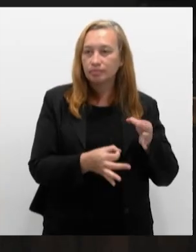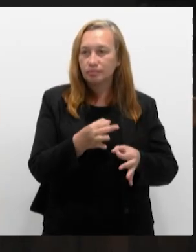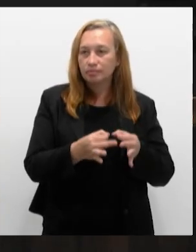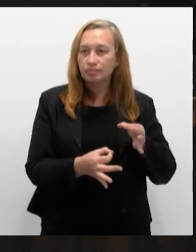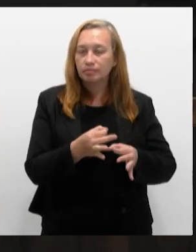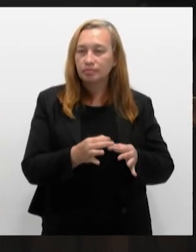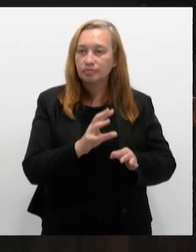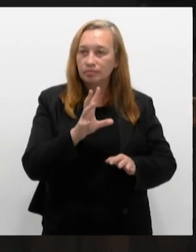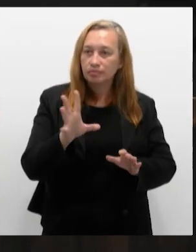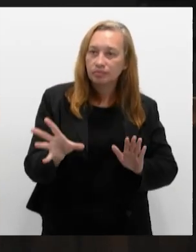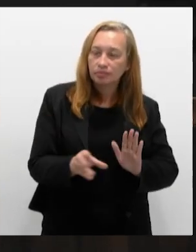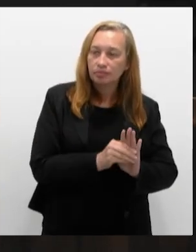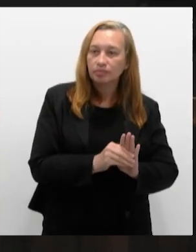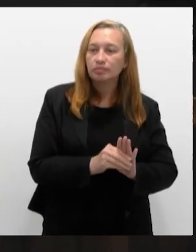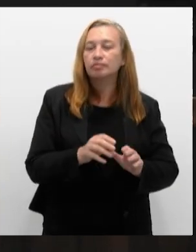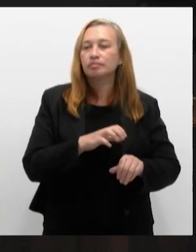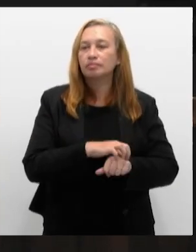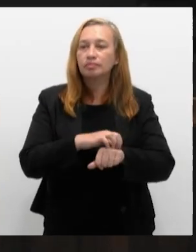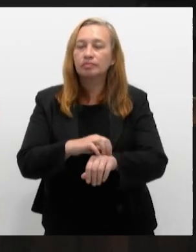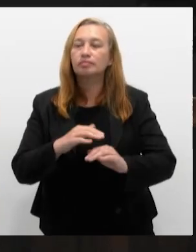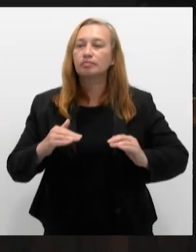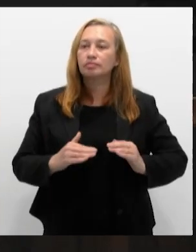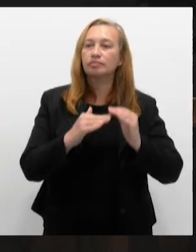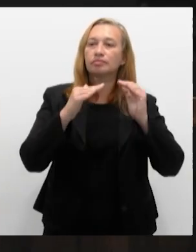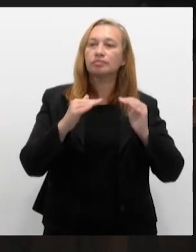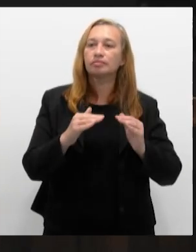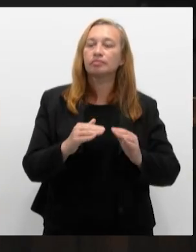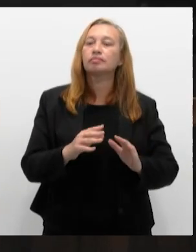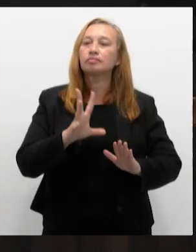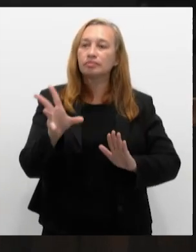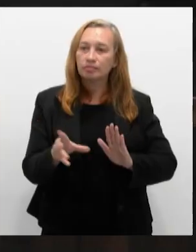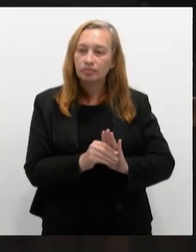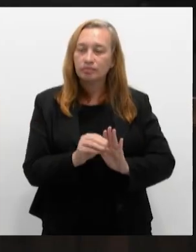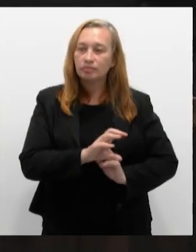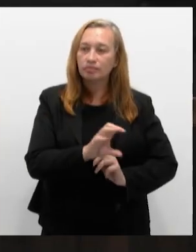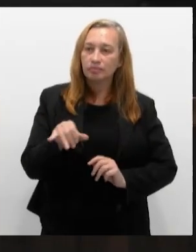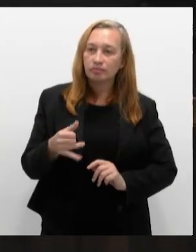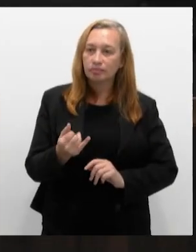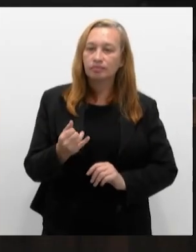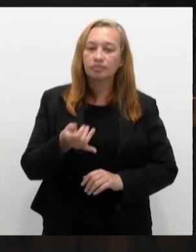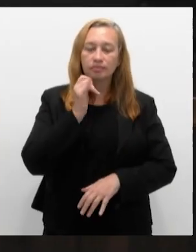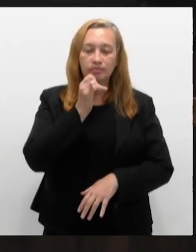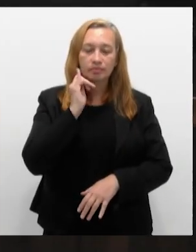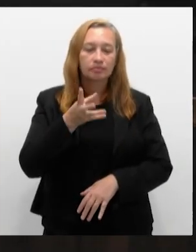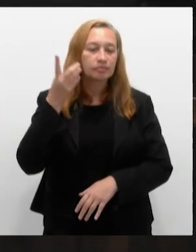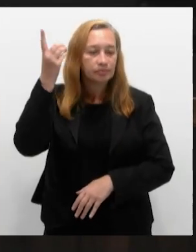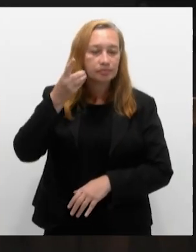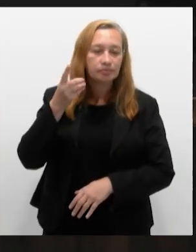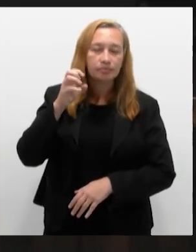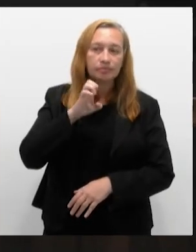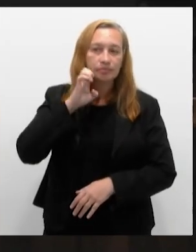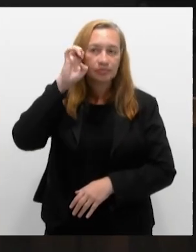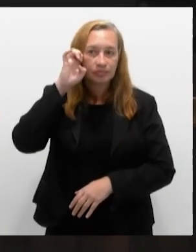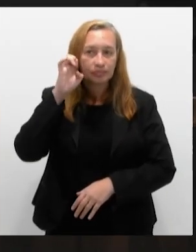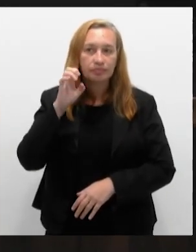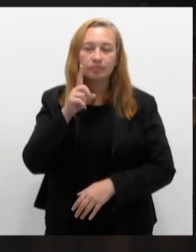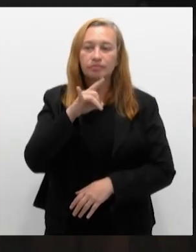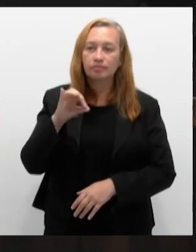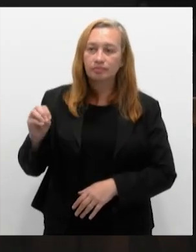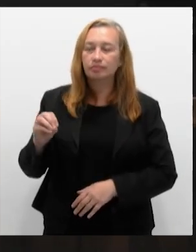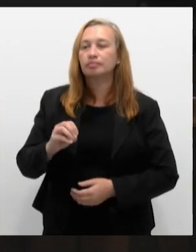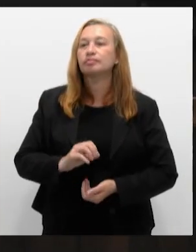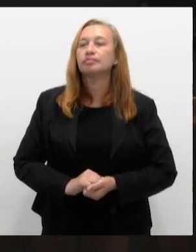emendas, de transporte favorável com as emendas da CCJ, relatoria dos deputados Élica Takimoto e Dionísio